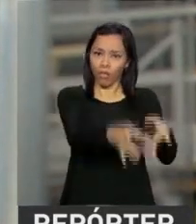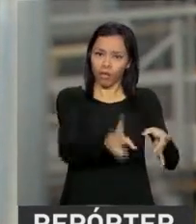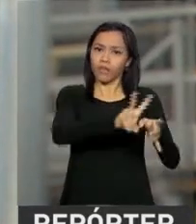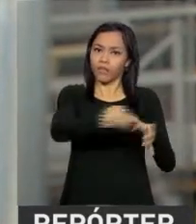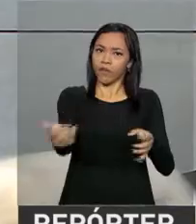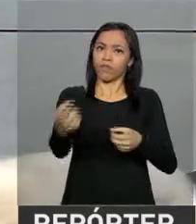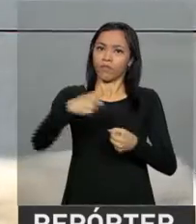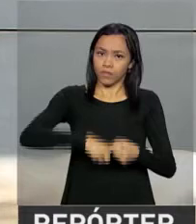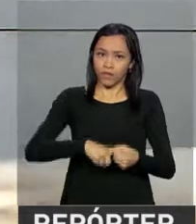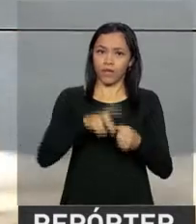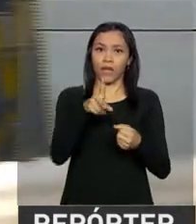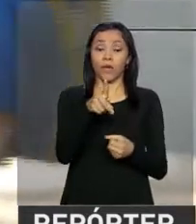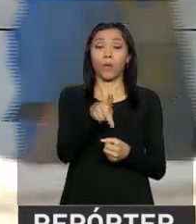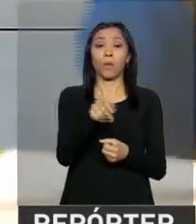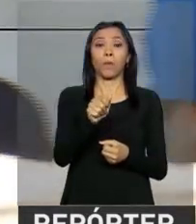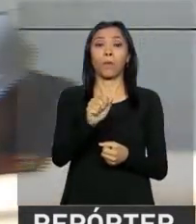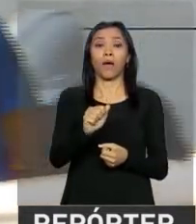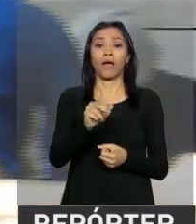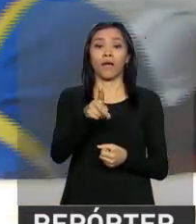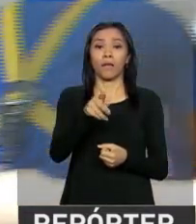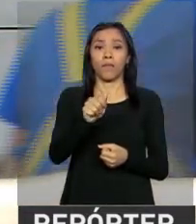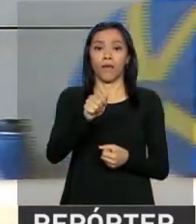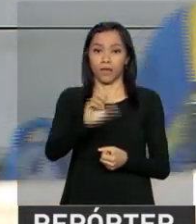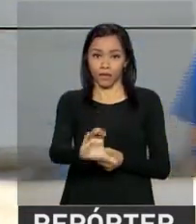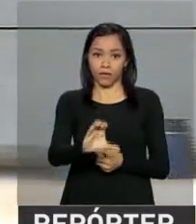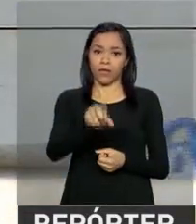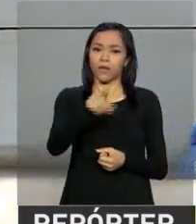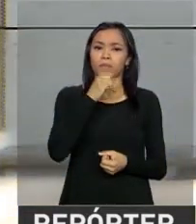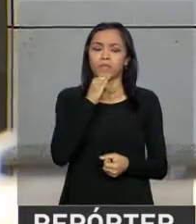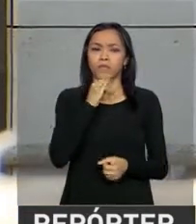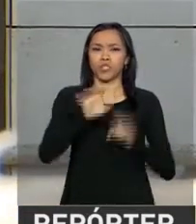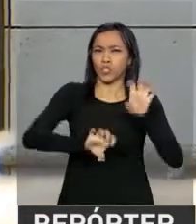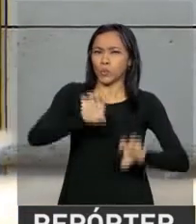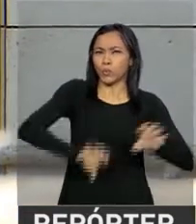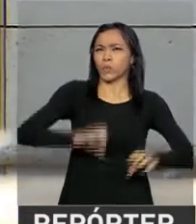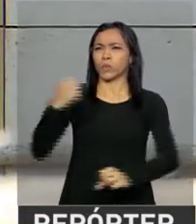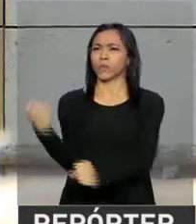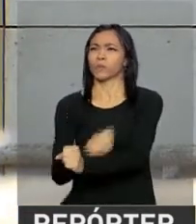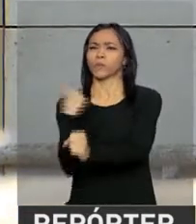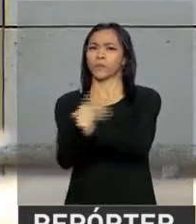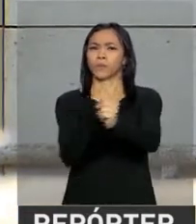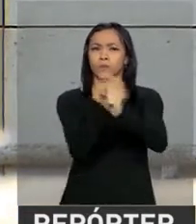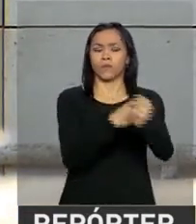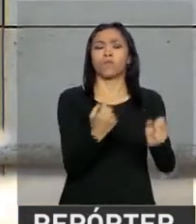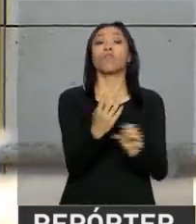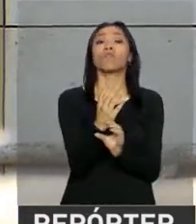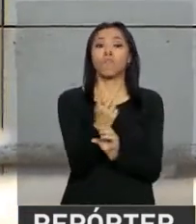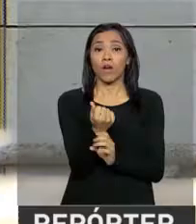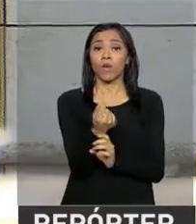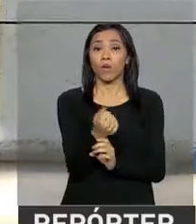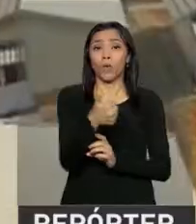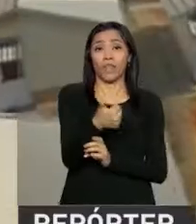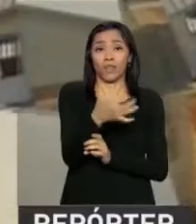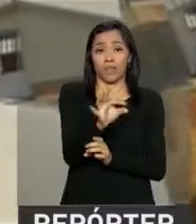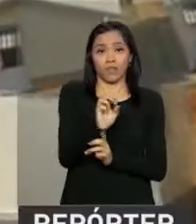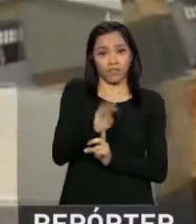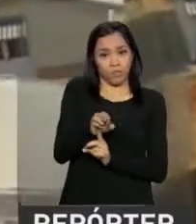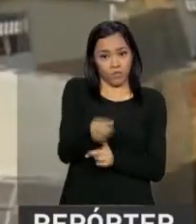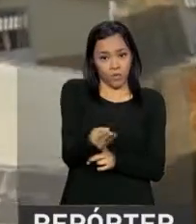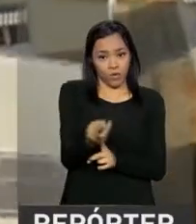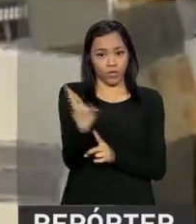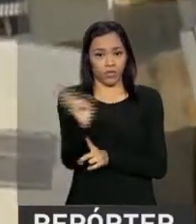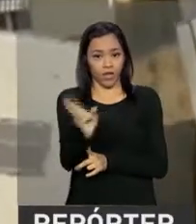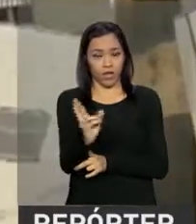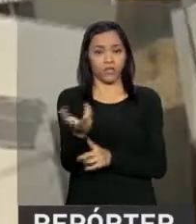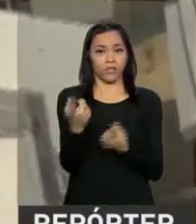o PAC. A prioridade será concluir obras de infraestrutura com custo estimado em até 10 milhões de reais. Além disso,